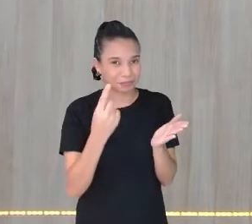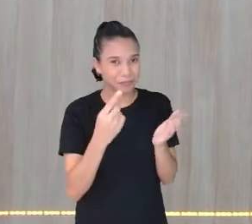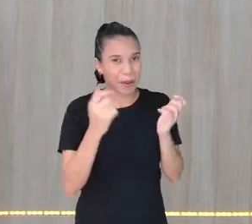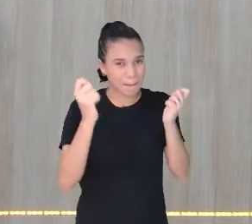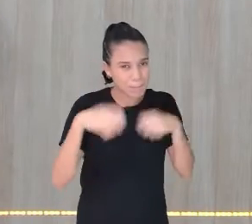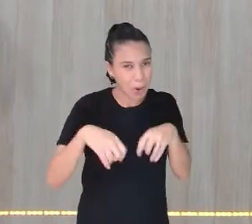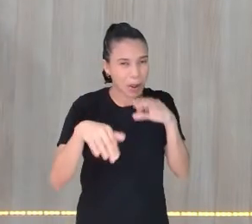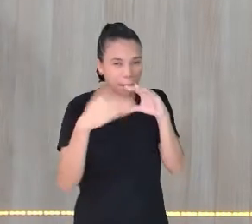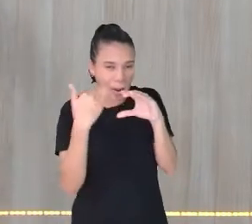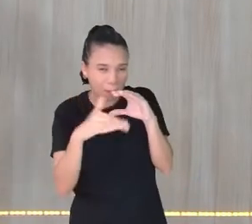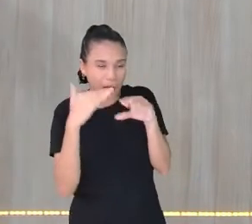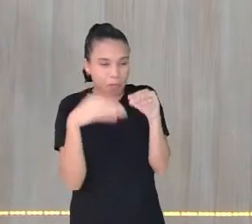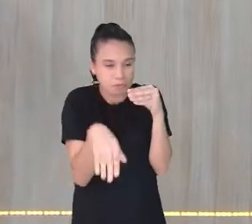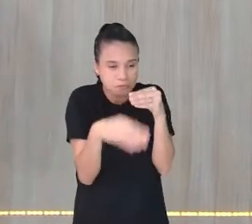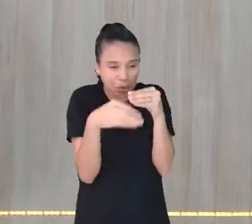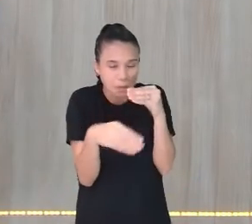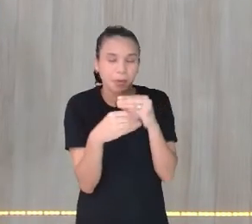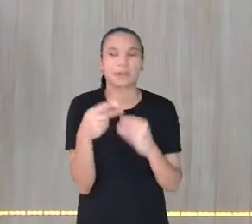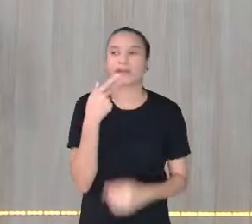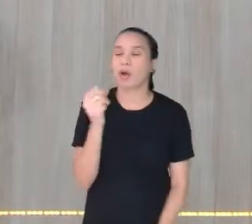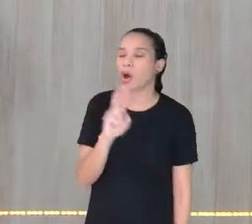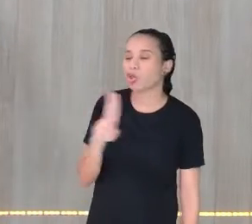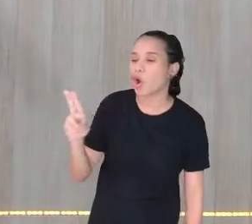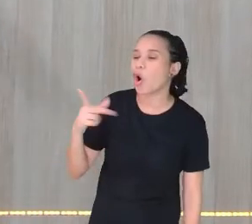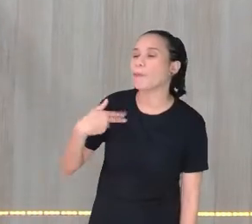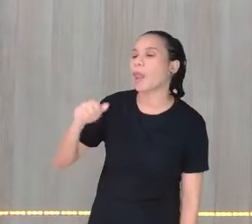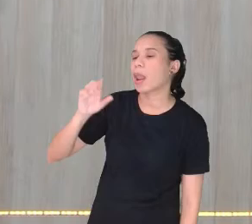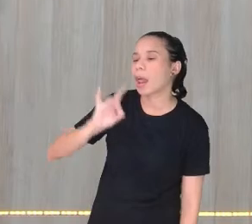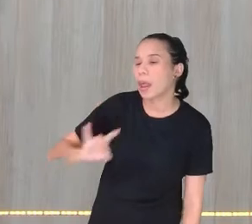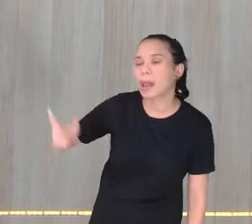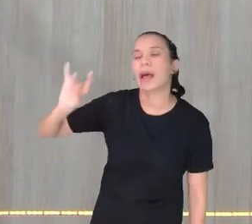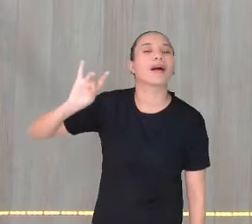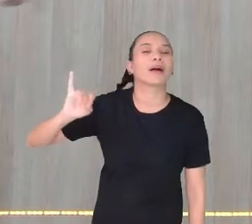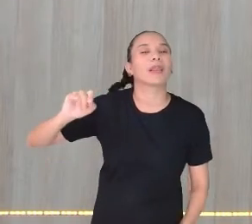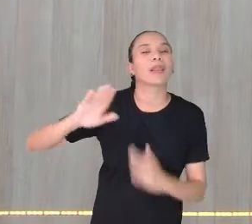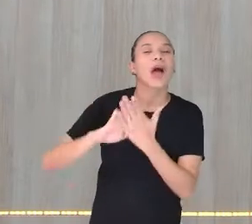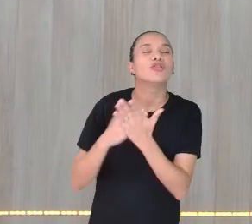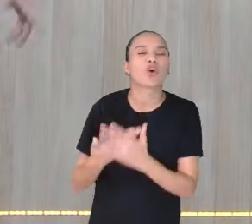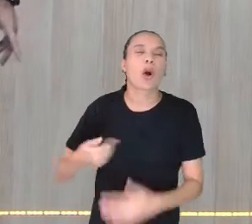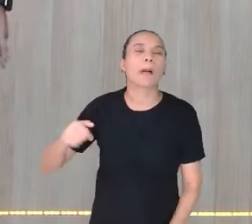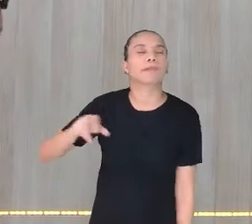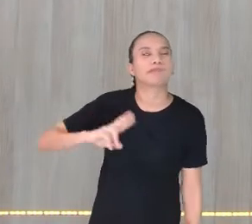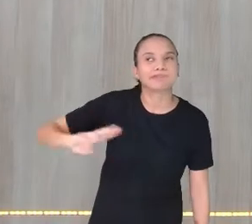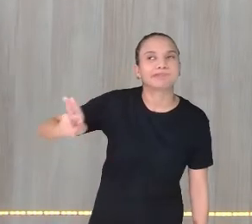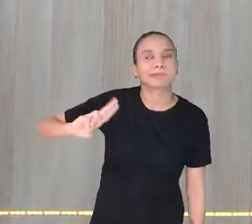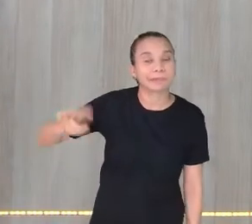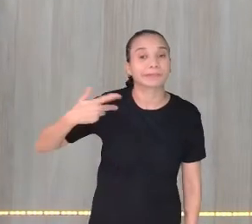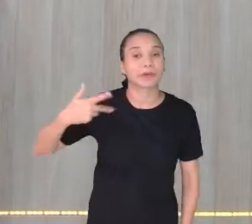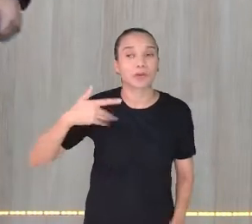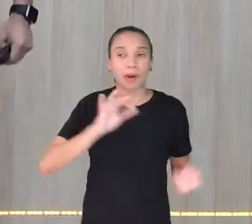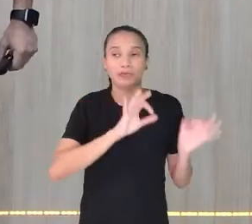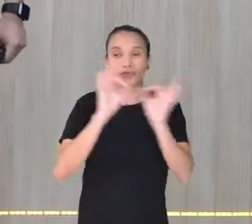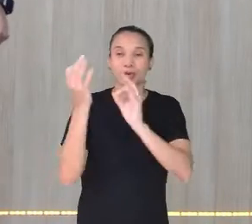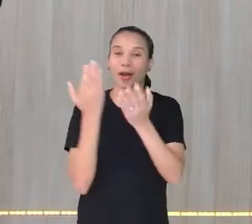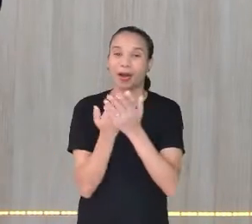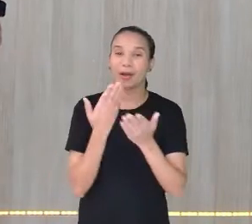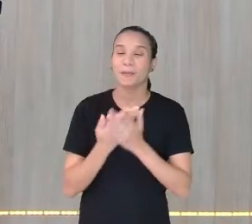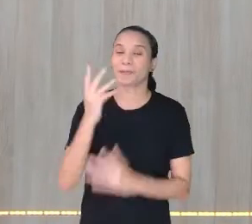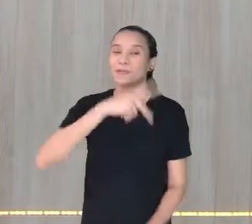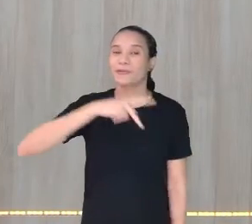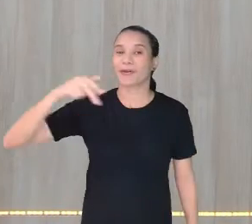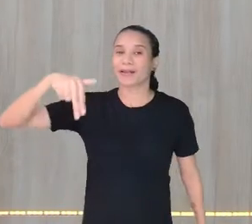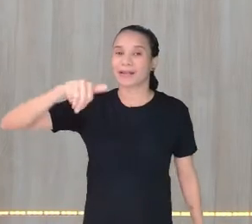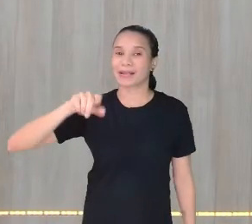teu comentário, fala aí, ó, meu nome é fulano de tal escola, estou aqui acompanhando a aula, que a professora Nádia já